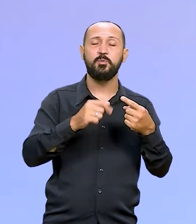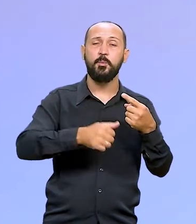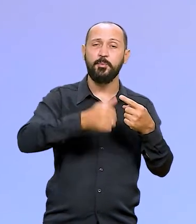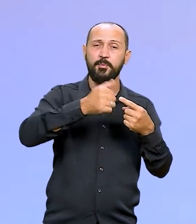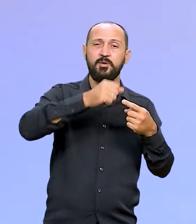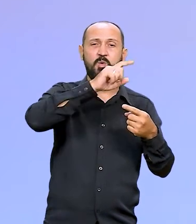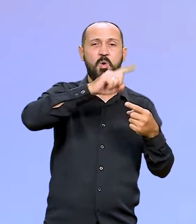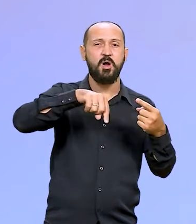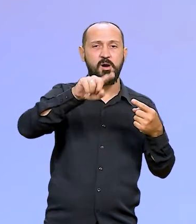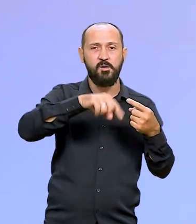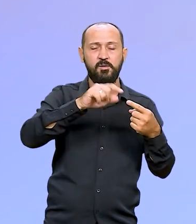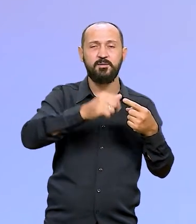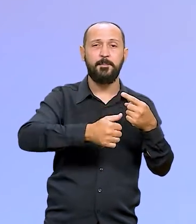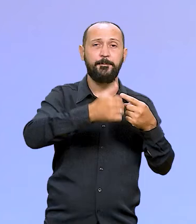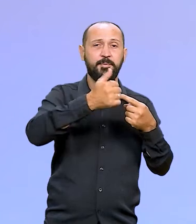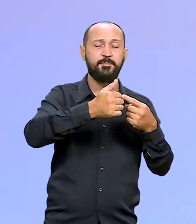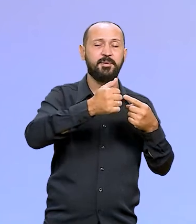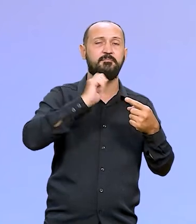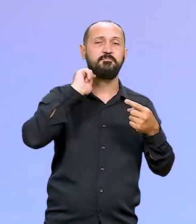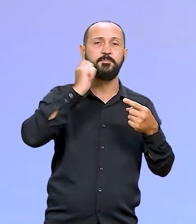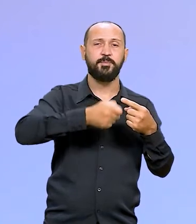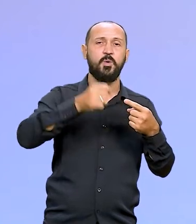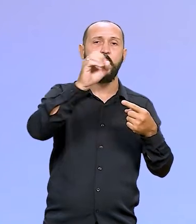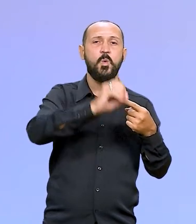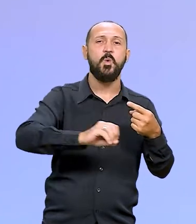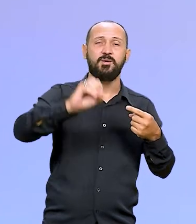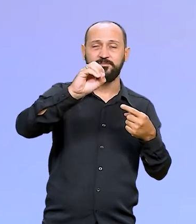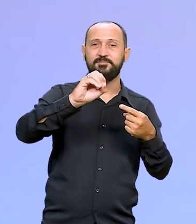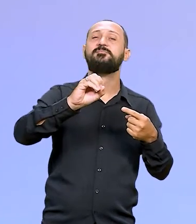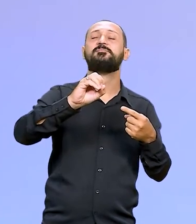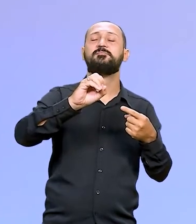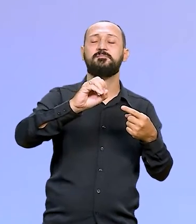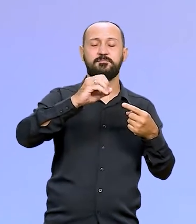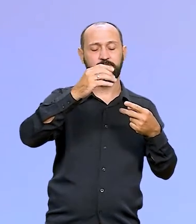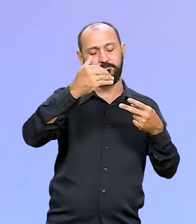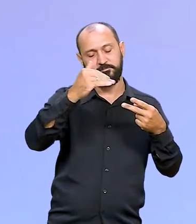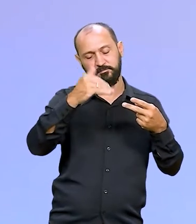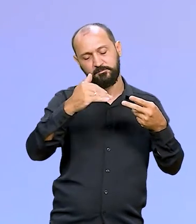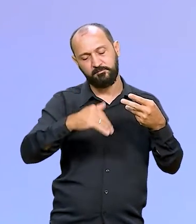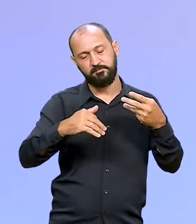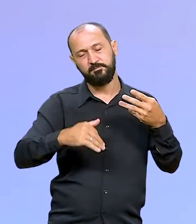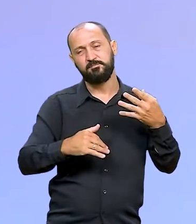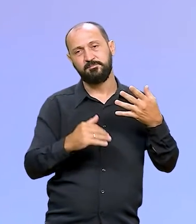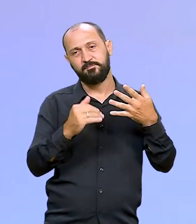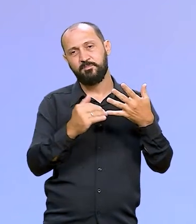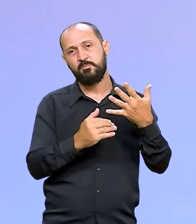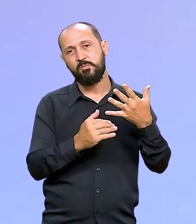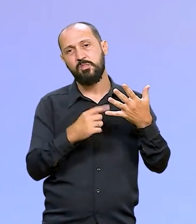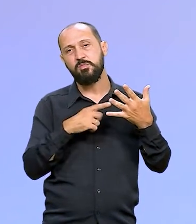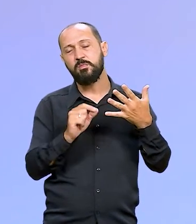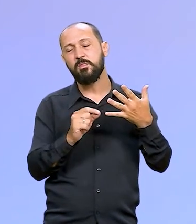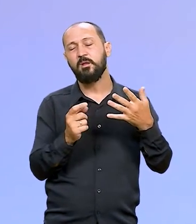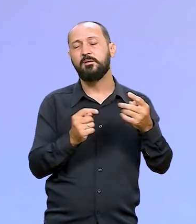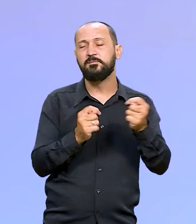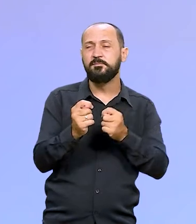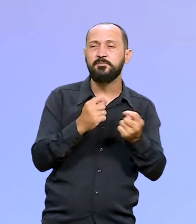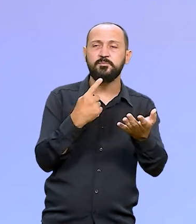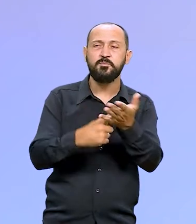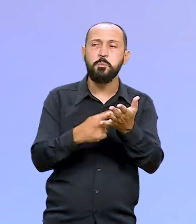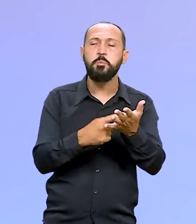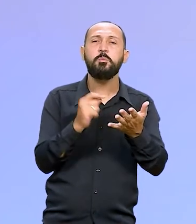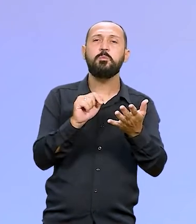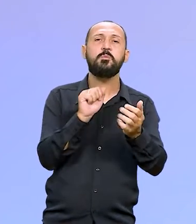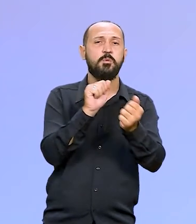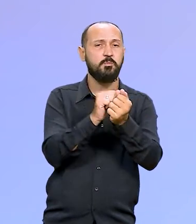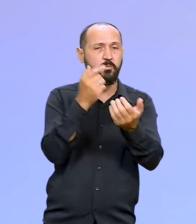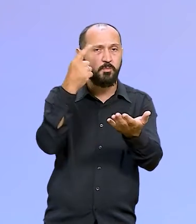após o cancelamento, ou seja, quando essa primeira é quitada. Então, eu tenho uma sucessão de alienações fiduciárias, eu tenho uma sucessão de negócios